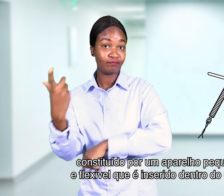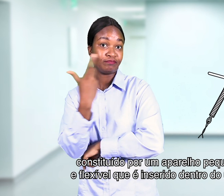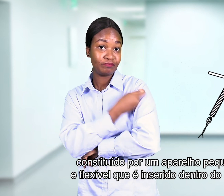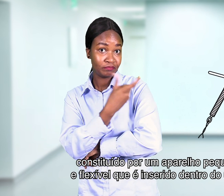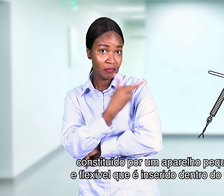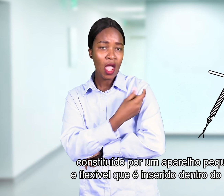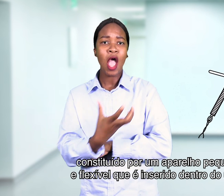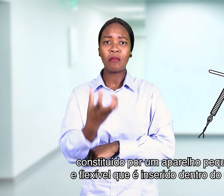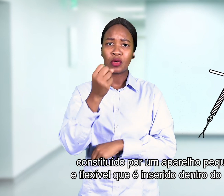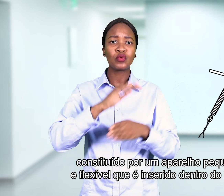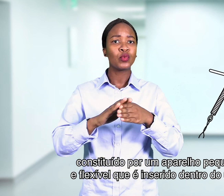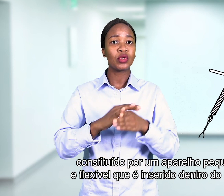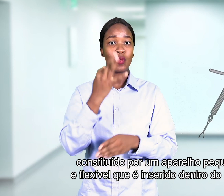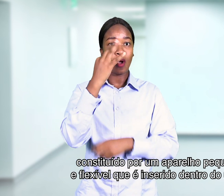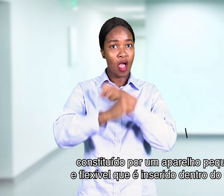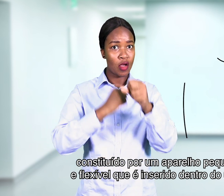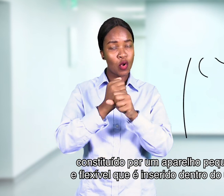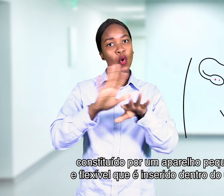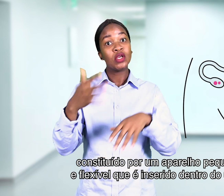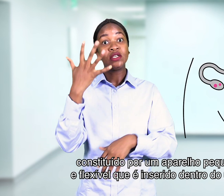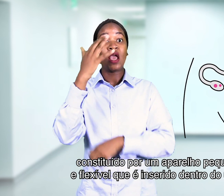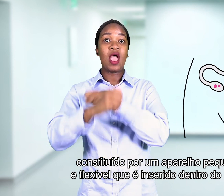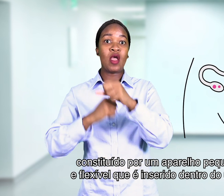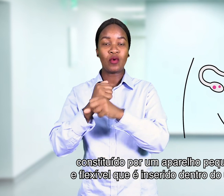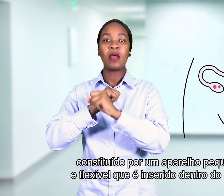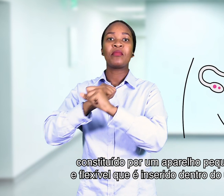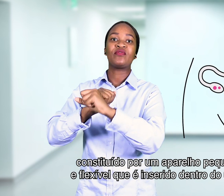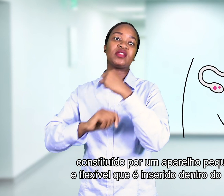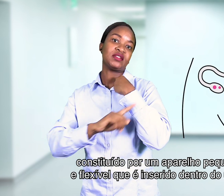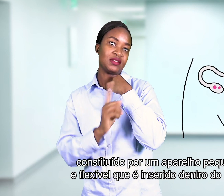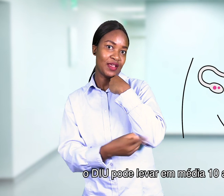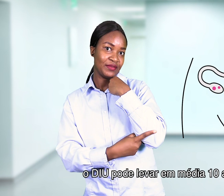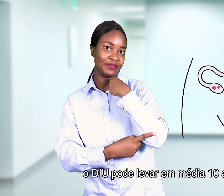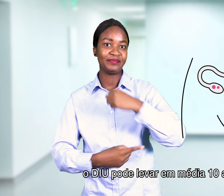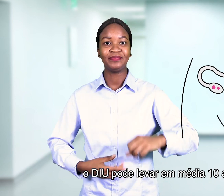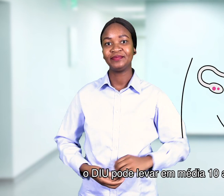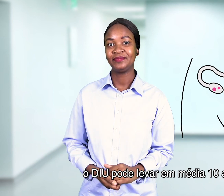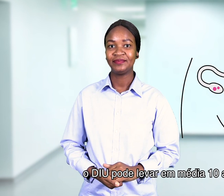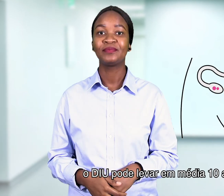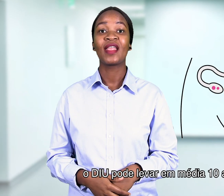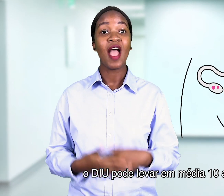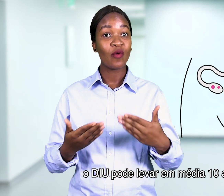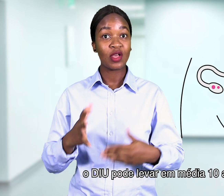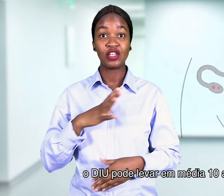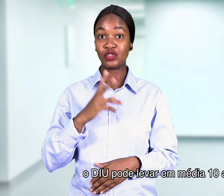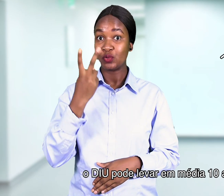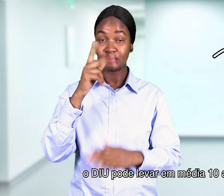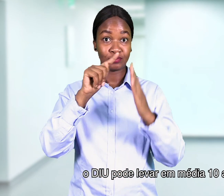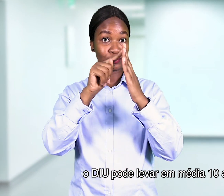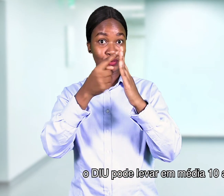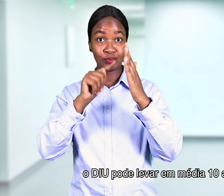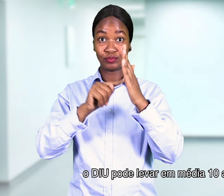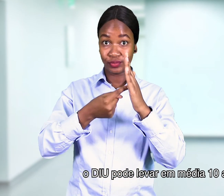aparelho pequeno e flexível que é inserido dentro do útero. O DIU pode levar, em média,